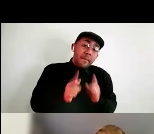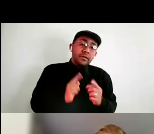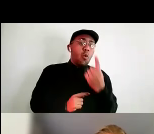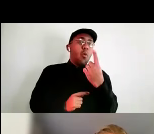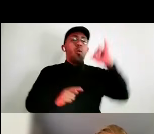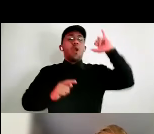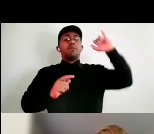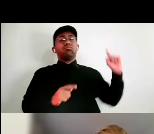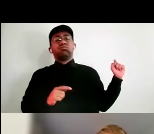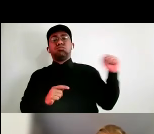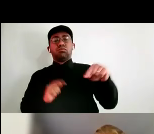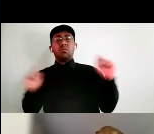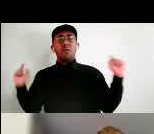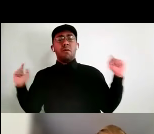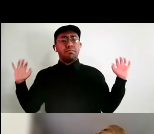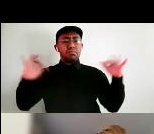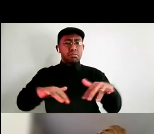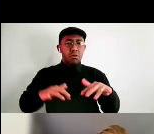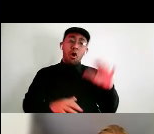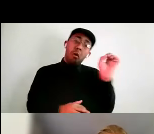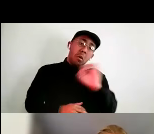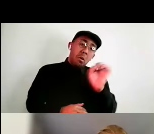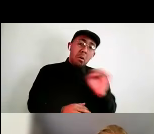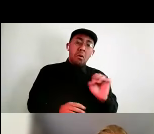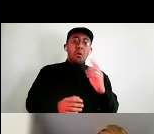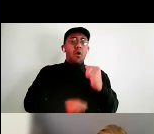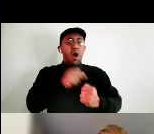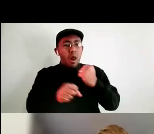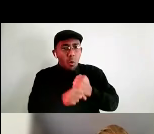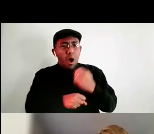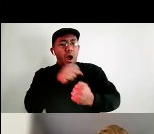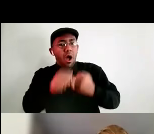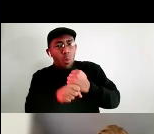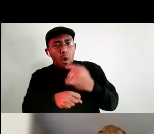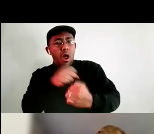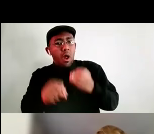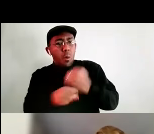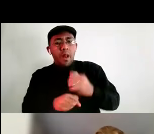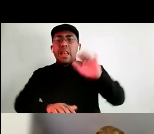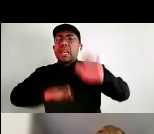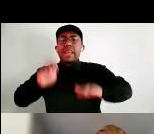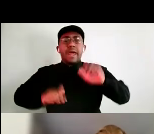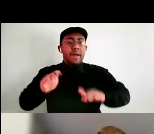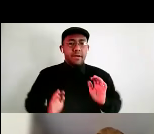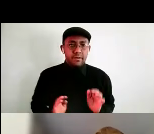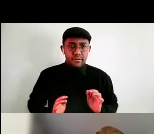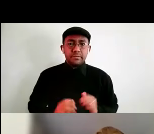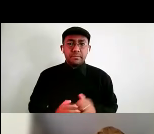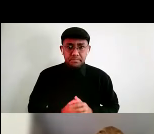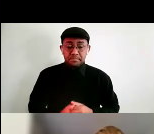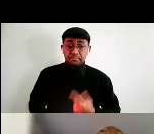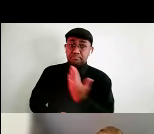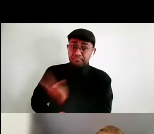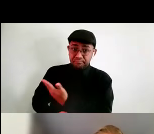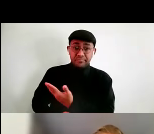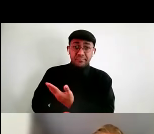anos. E difere em termos de tamanho e visibilidade. Por tudo isso, entendemos